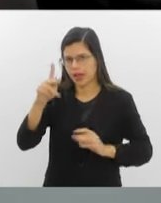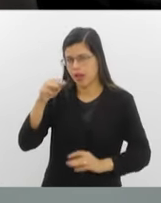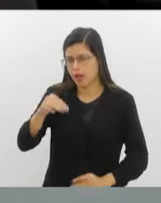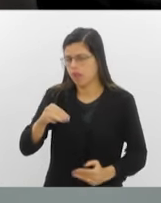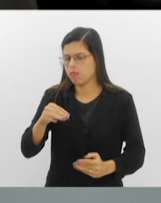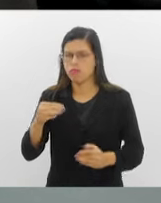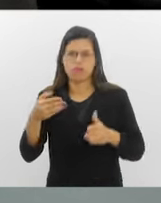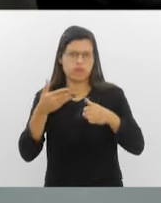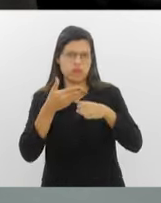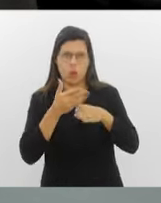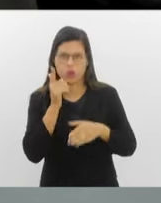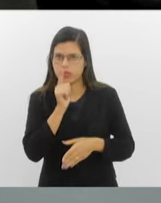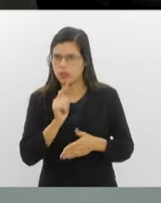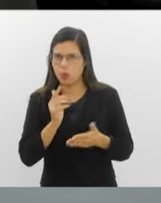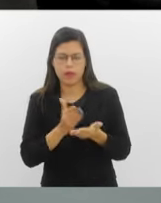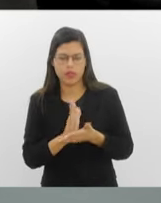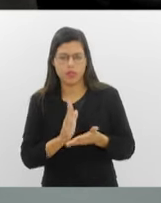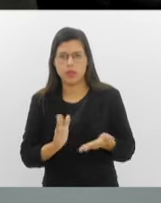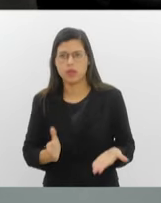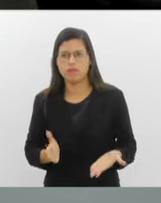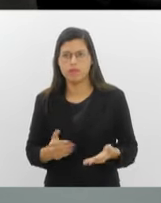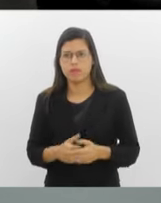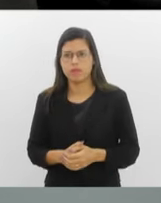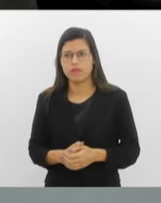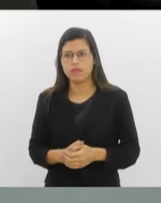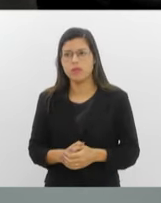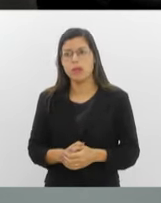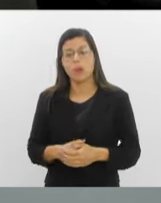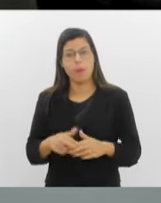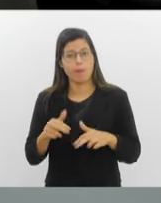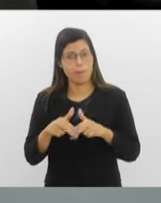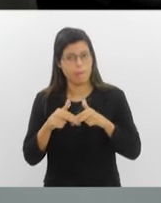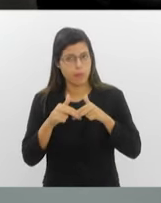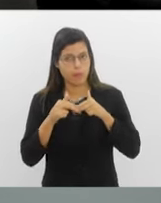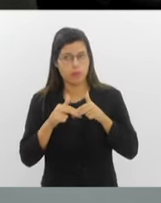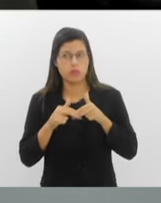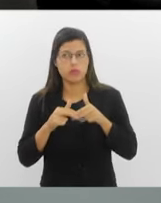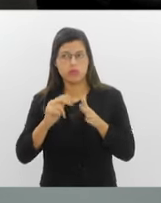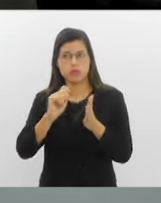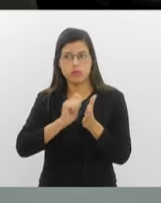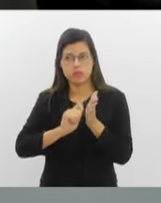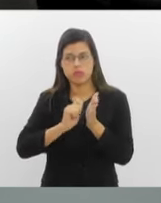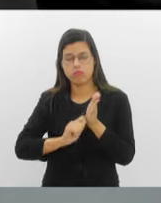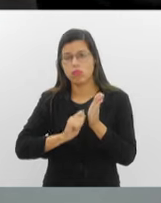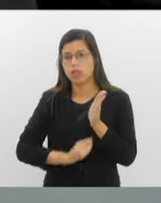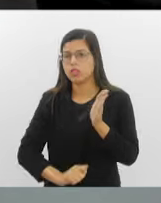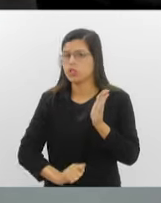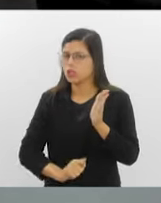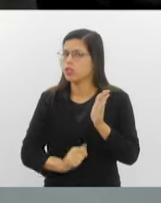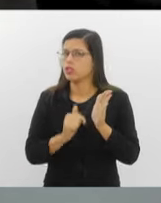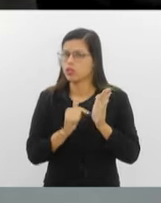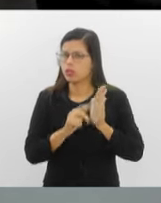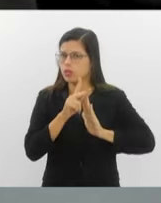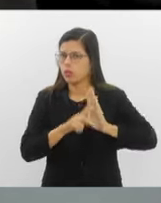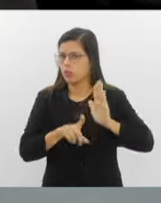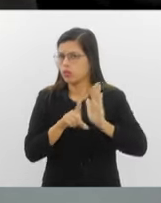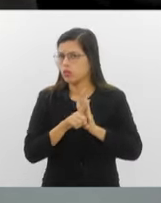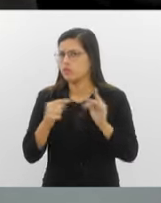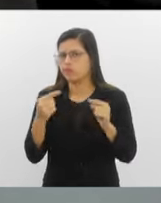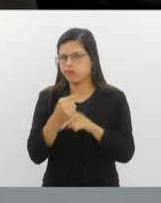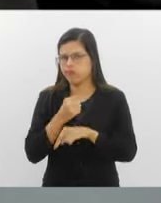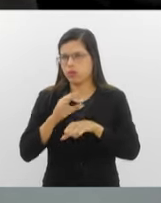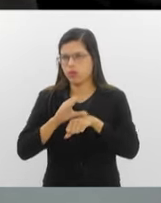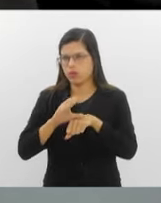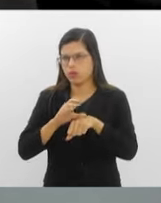chama atenção para esse aspecto também, né, de que, por isso, inclusive, por estar redigido dessa forma, o projeto decai em inconstitucionalidade.